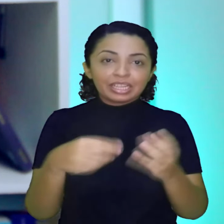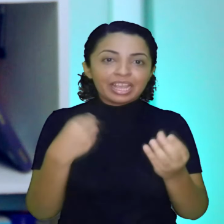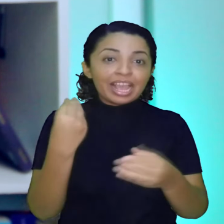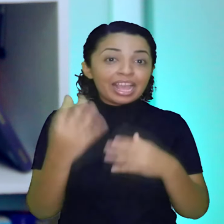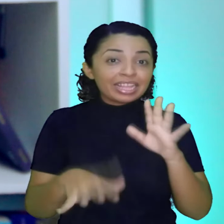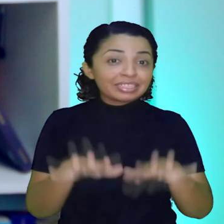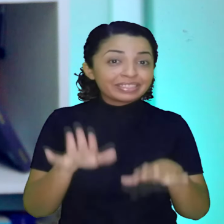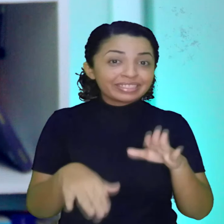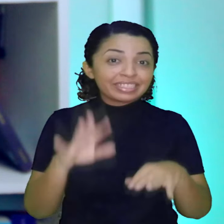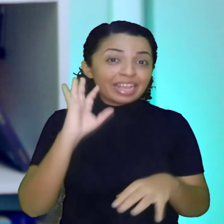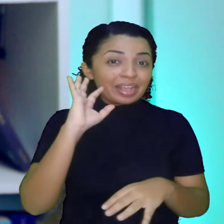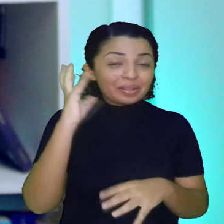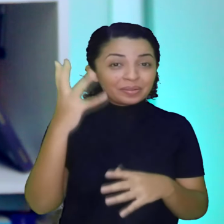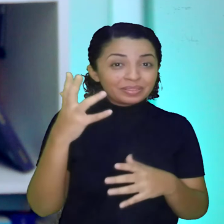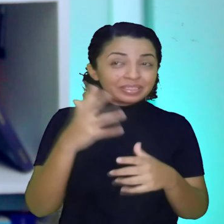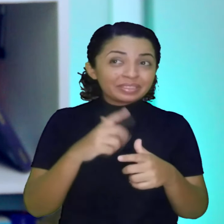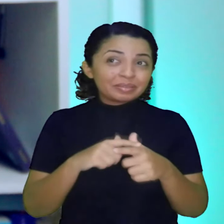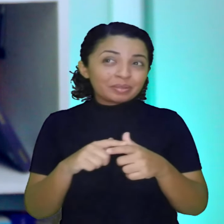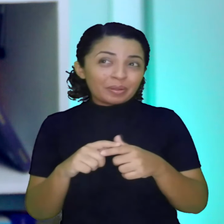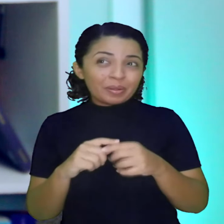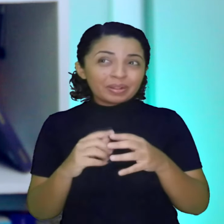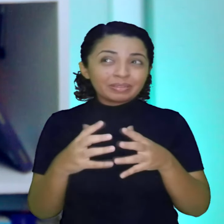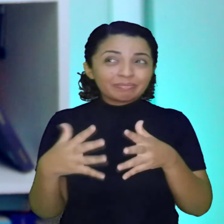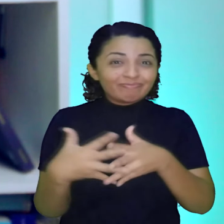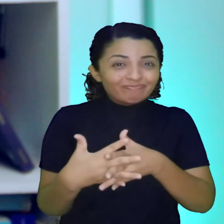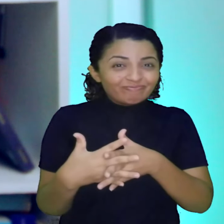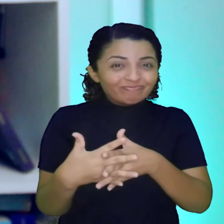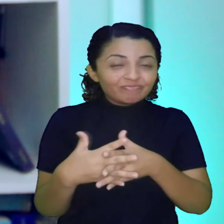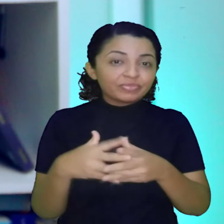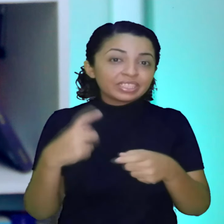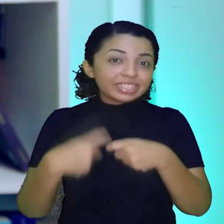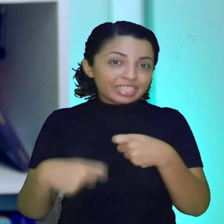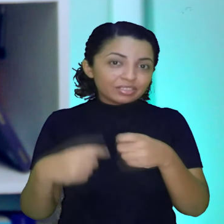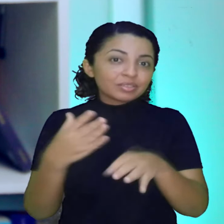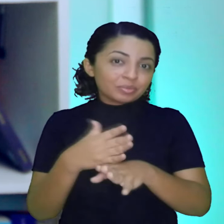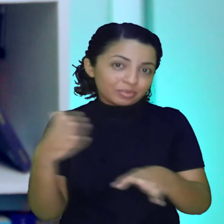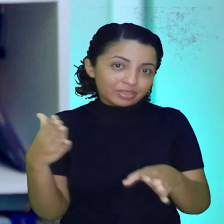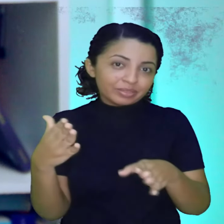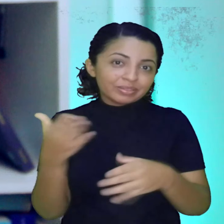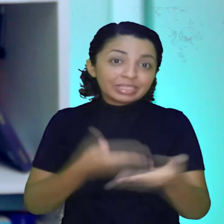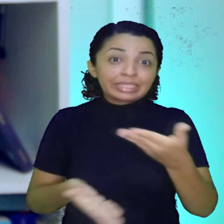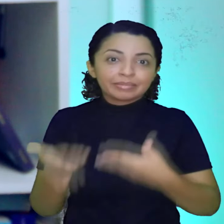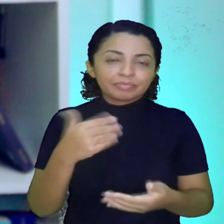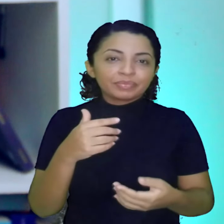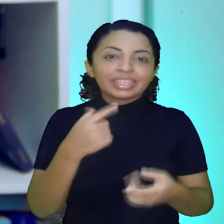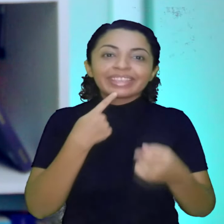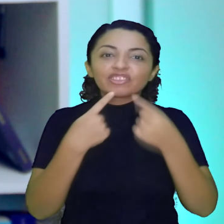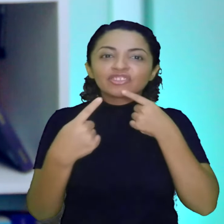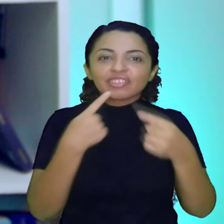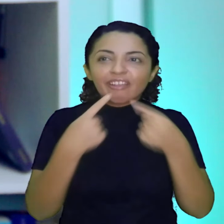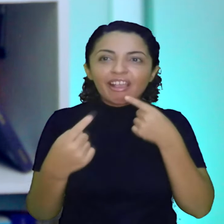uma tensão sexual entre eles não correspondida, a própria dinâmica de diálogo entre